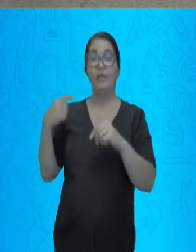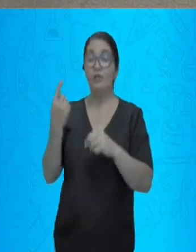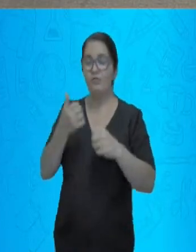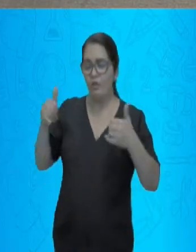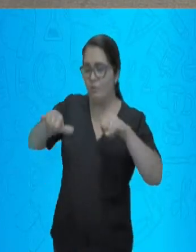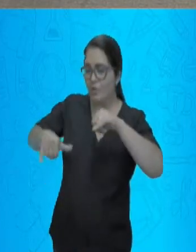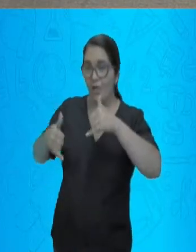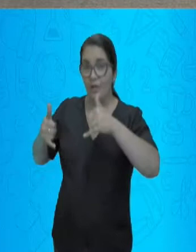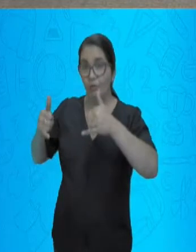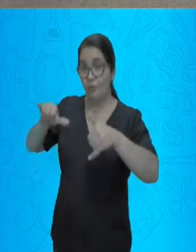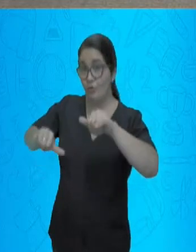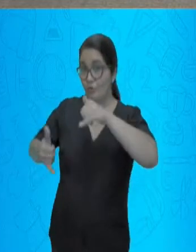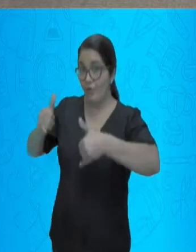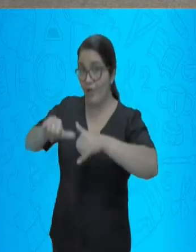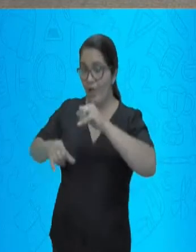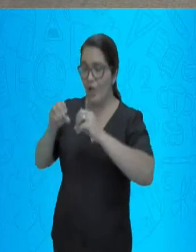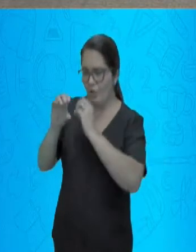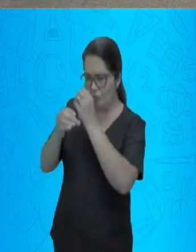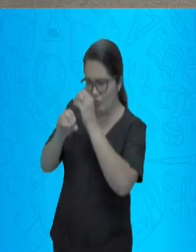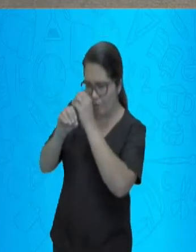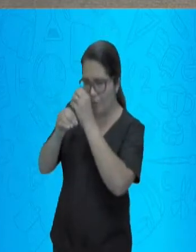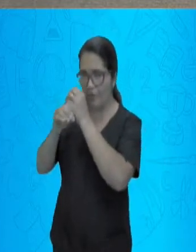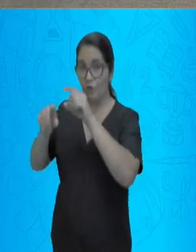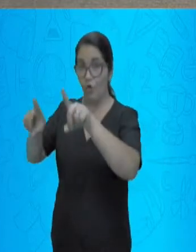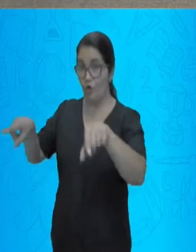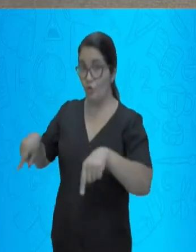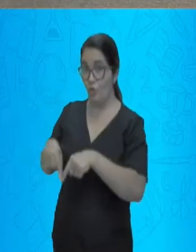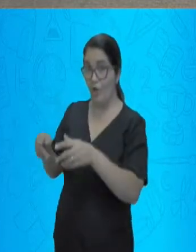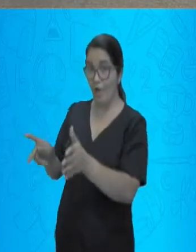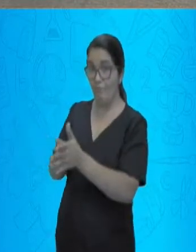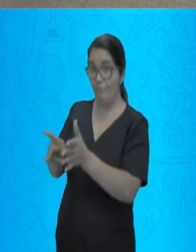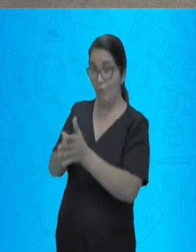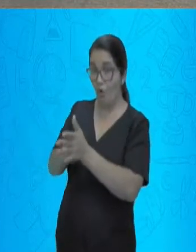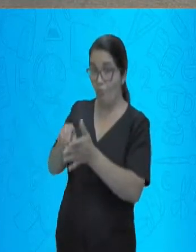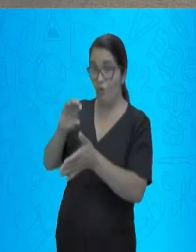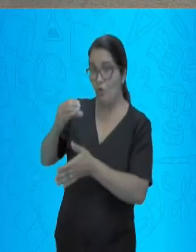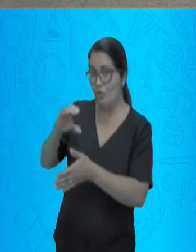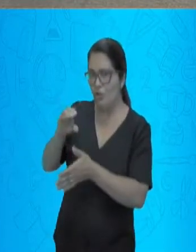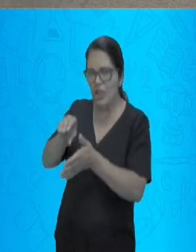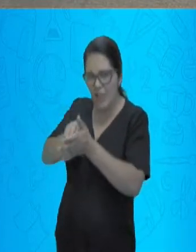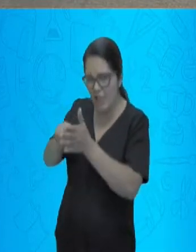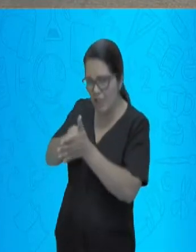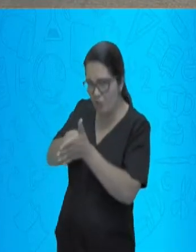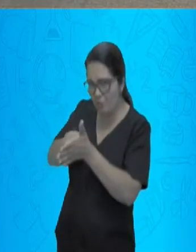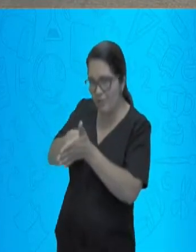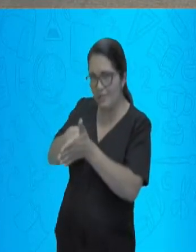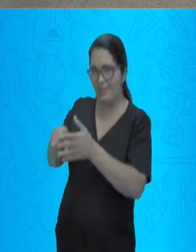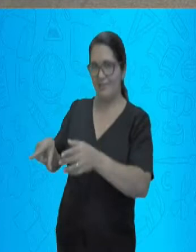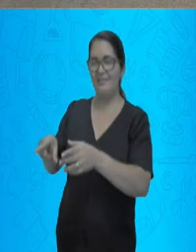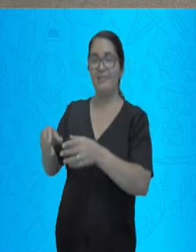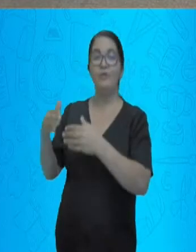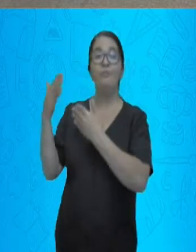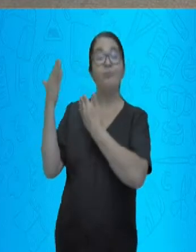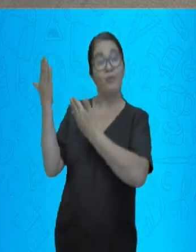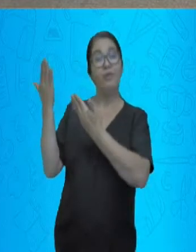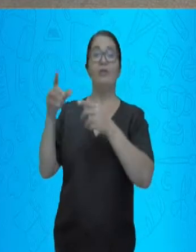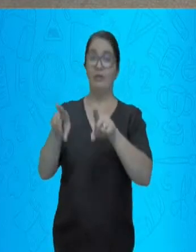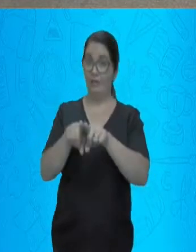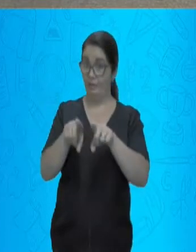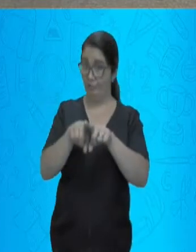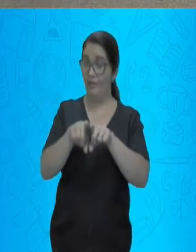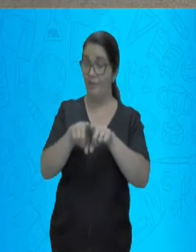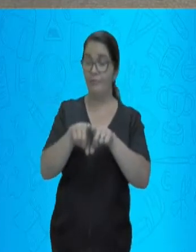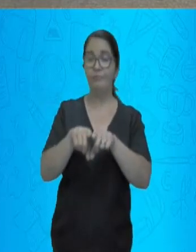balões, erlemaias, são vidrarias de laboratório. Bom, mas temos aqui